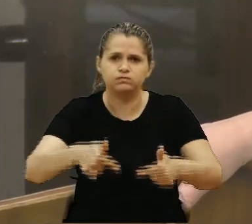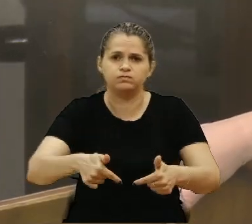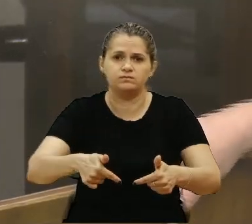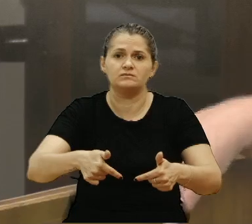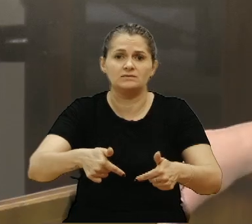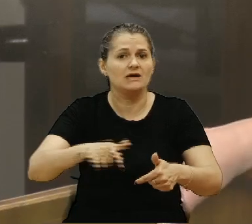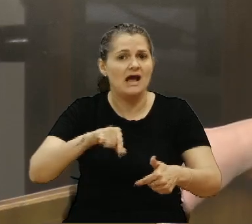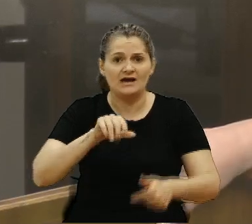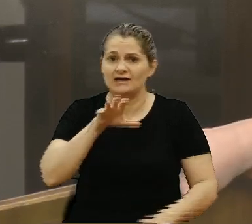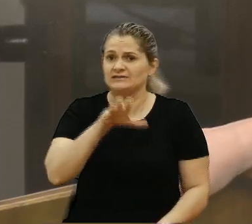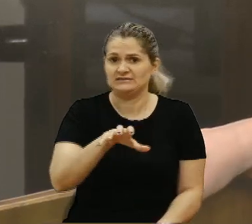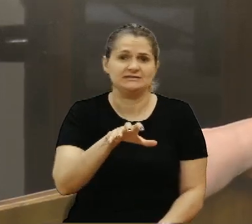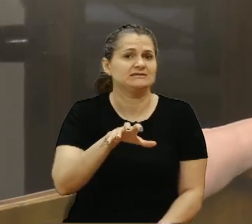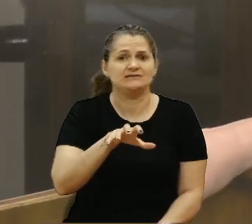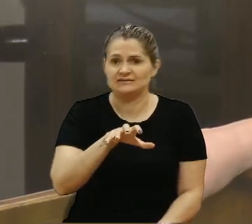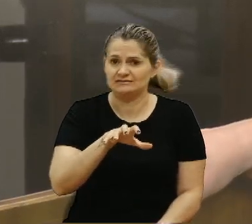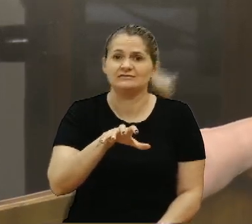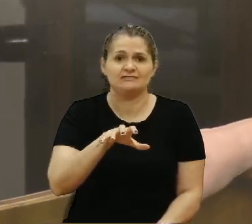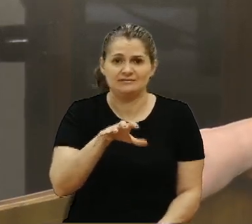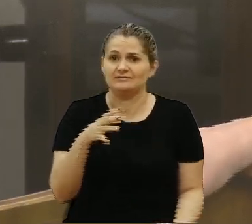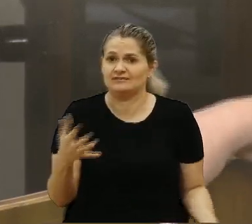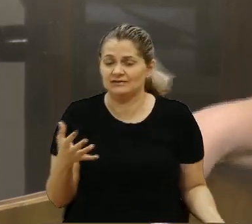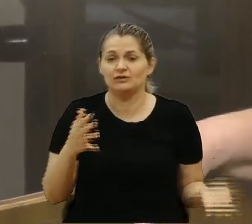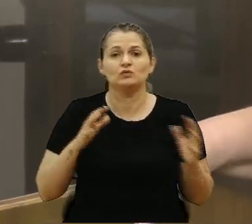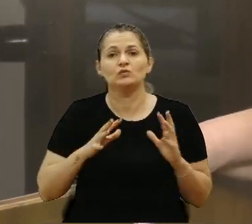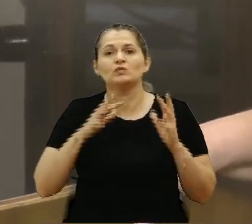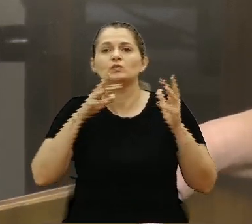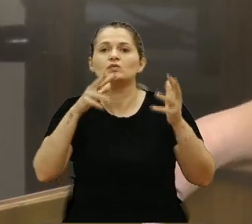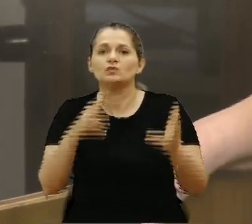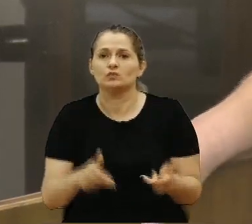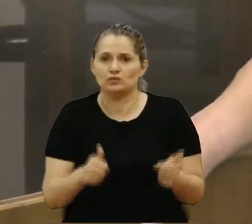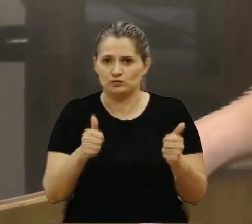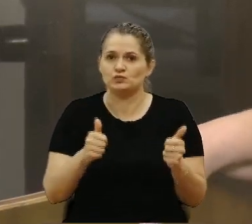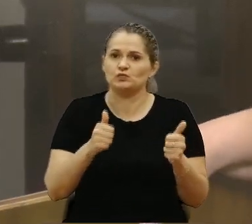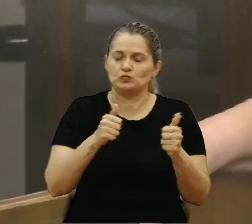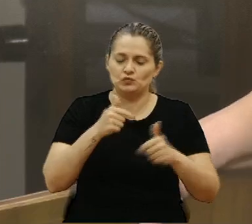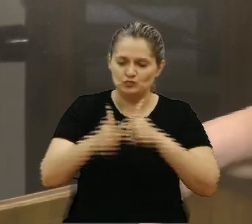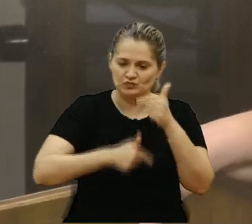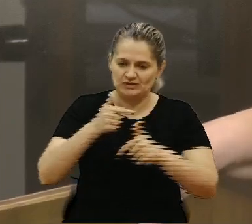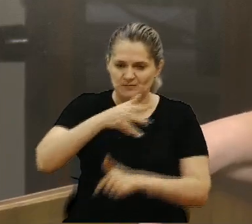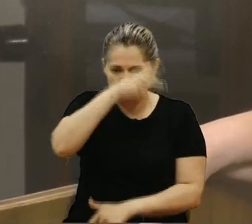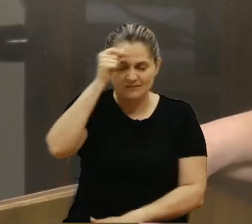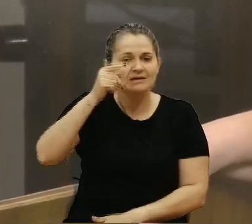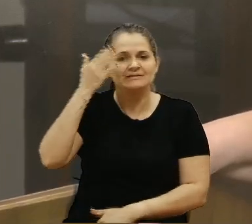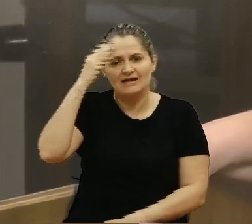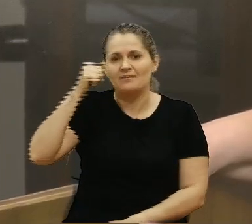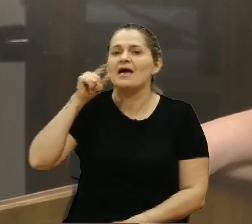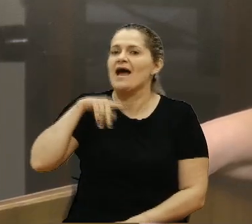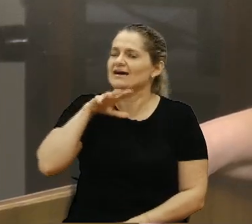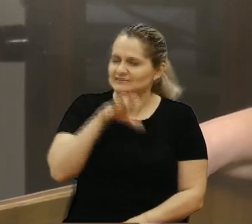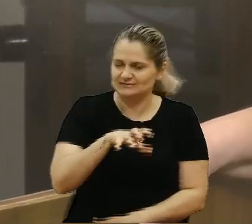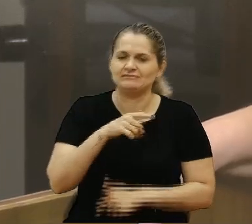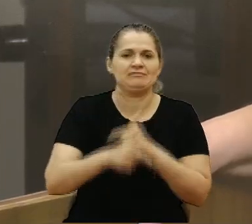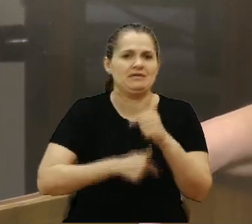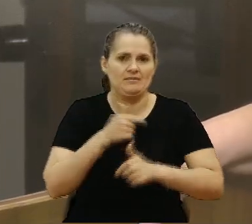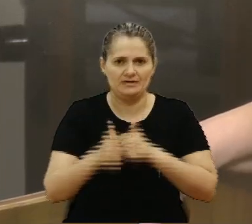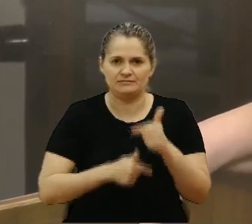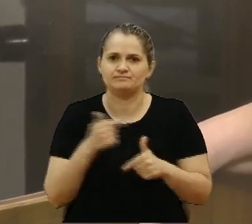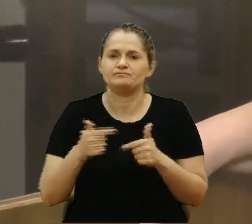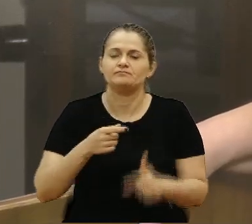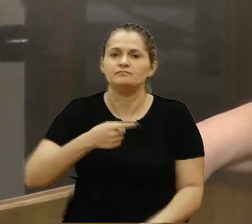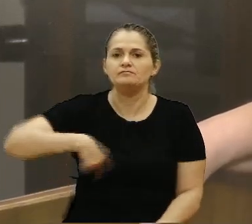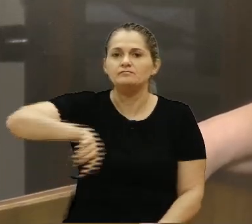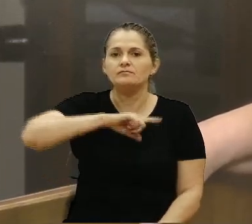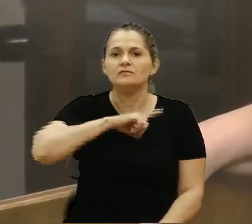É assim que funciona. E todo mundo que passou aqui pela prefeitura sabe que é assim que funciona. Nós